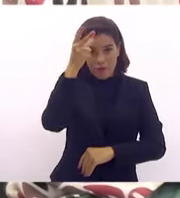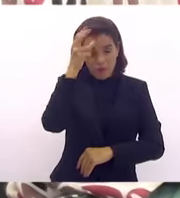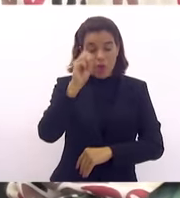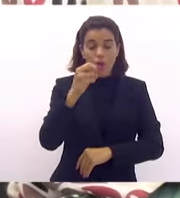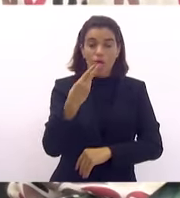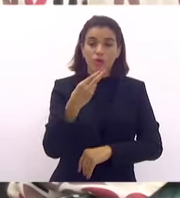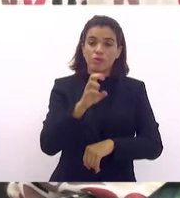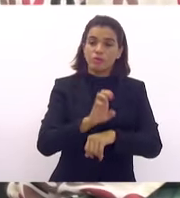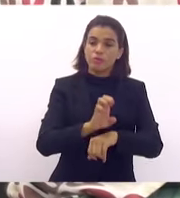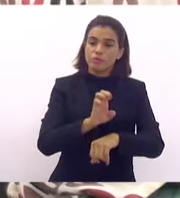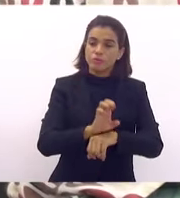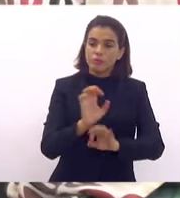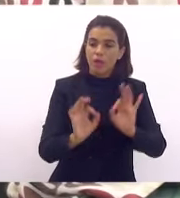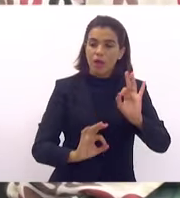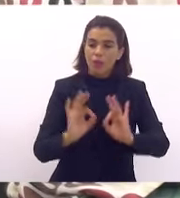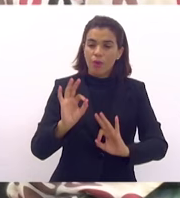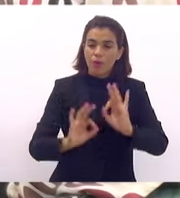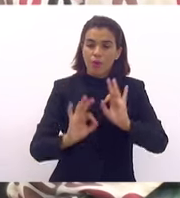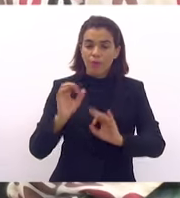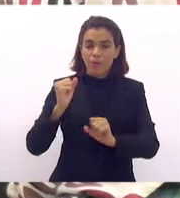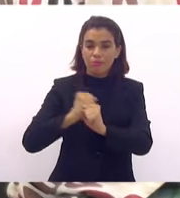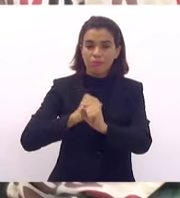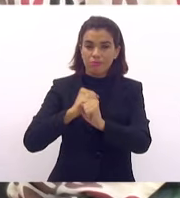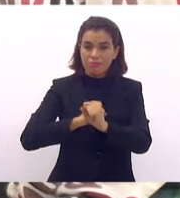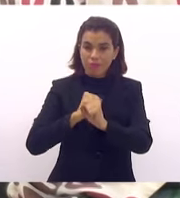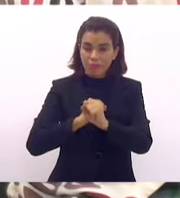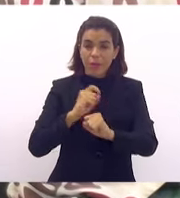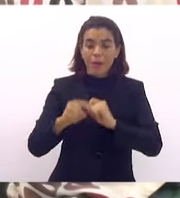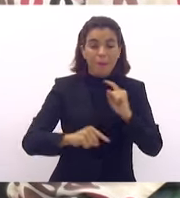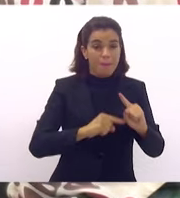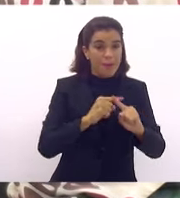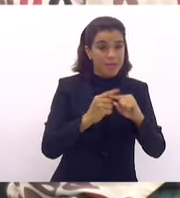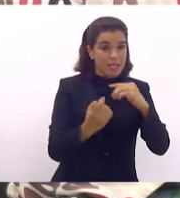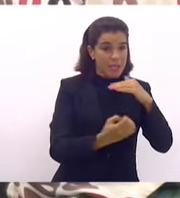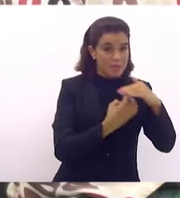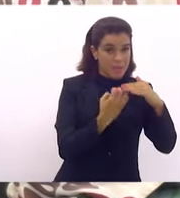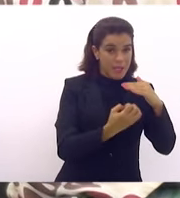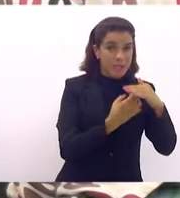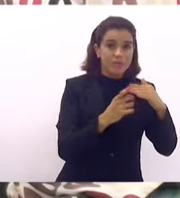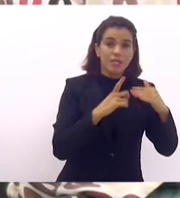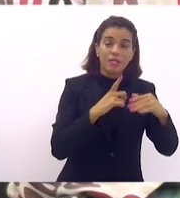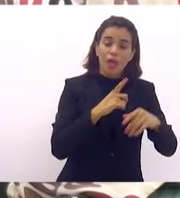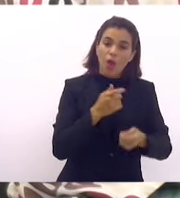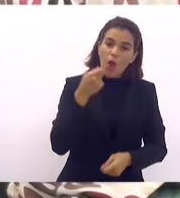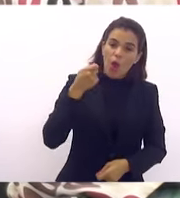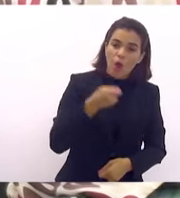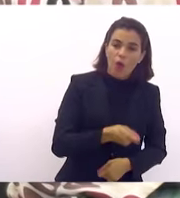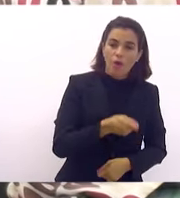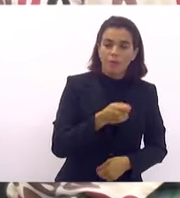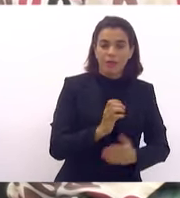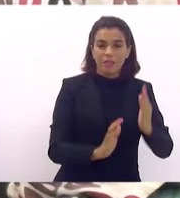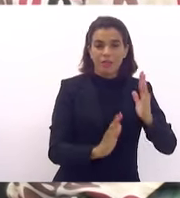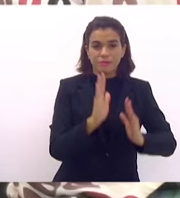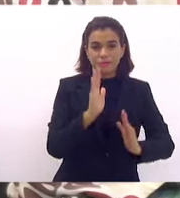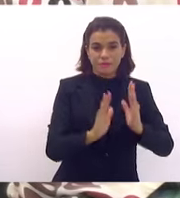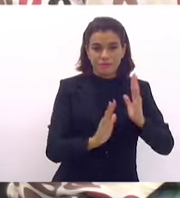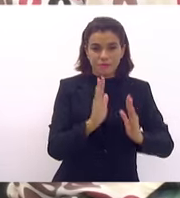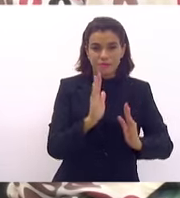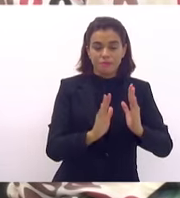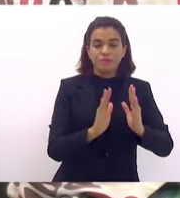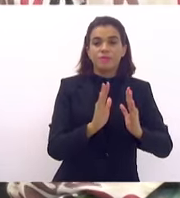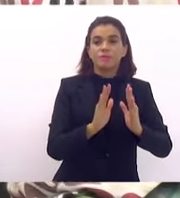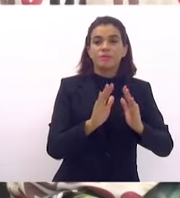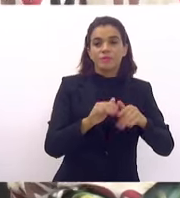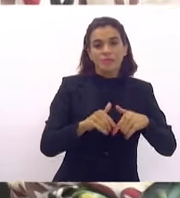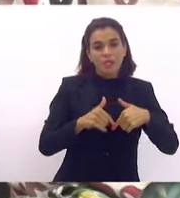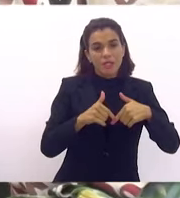Estado, estão elaborando a obra e a concessionária ser obrigada naquele tempo, naquele mesmo período, de estar fazendo